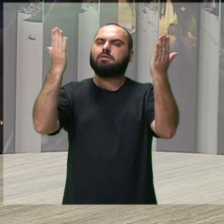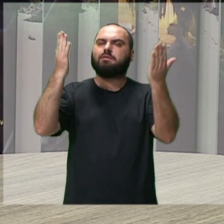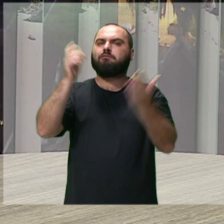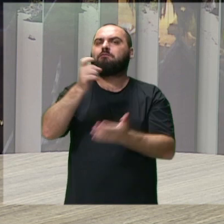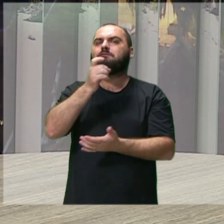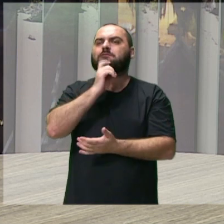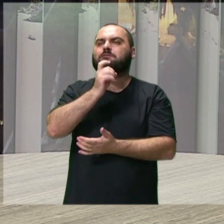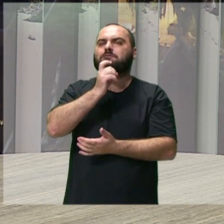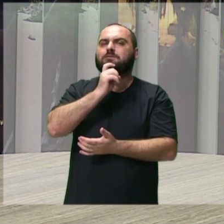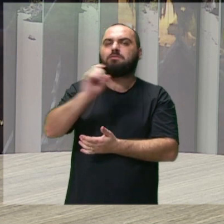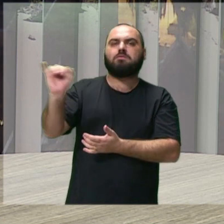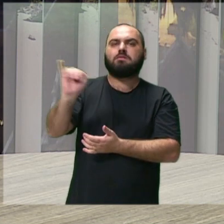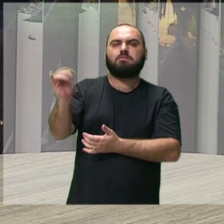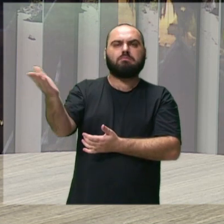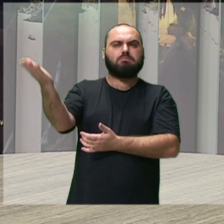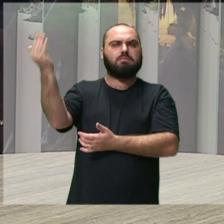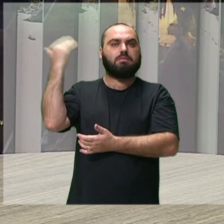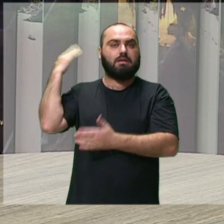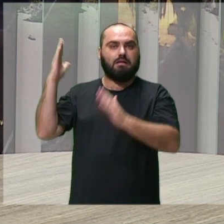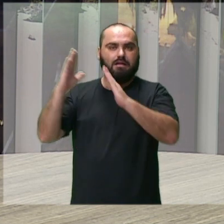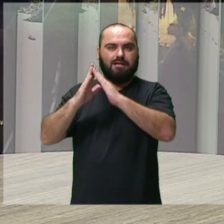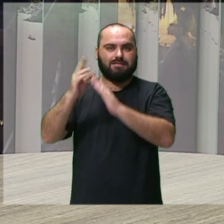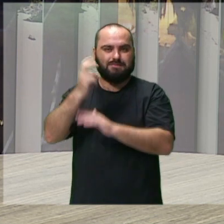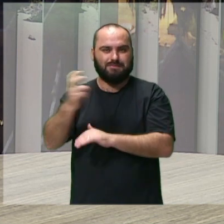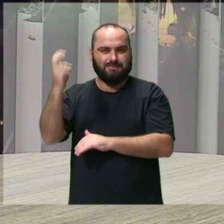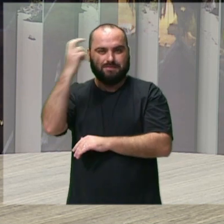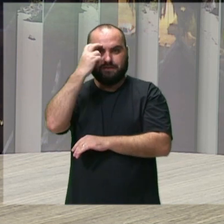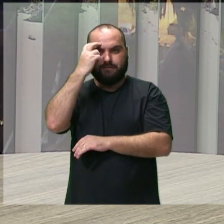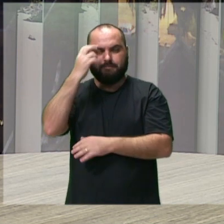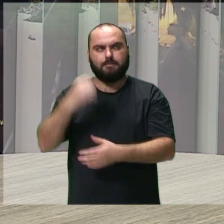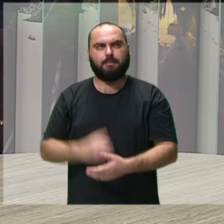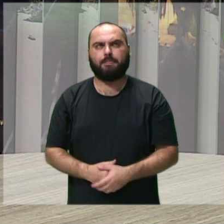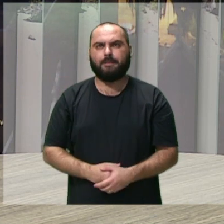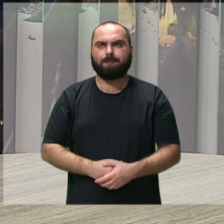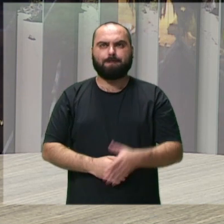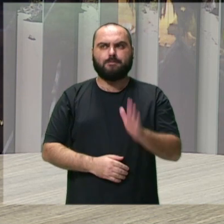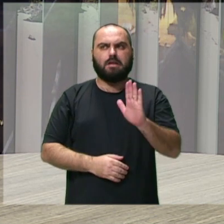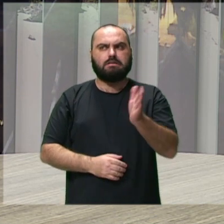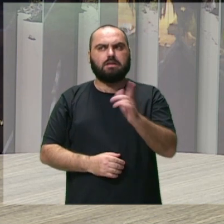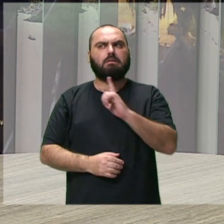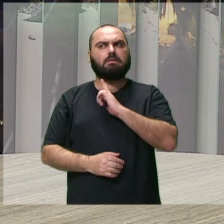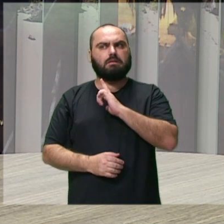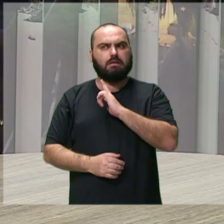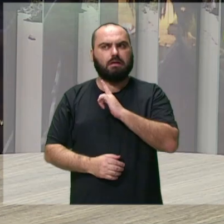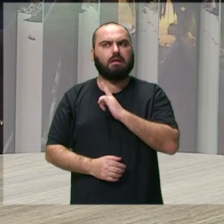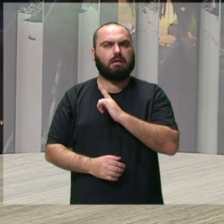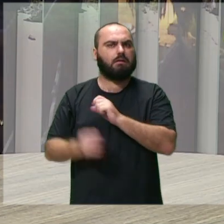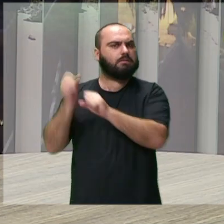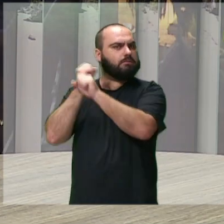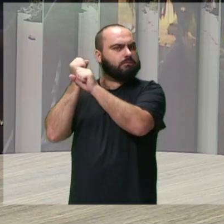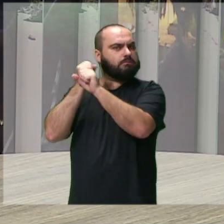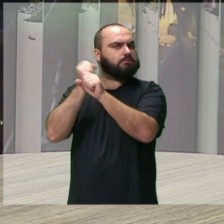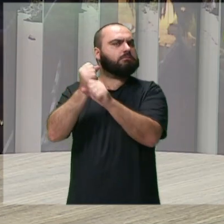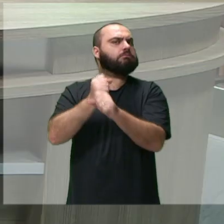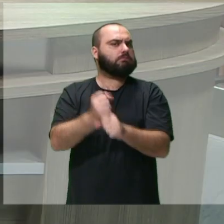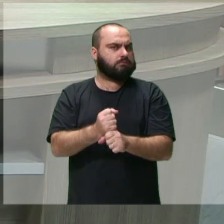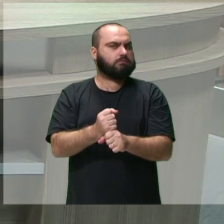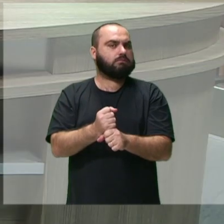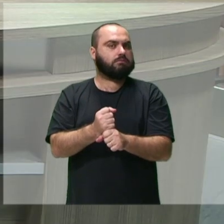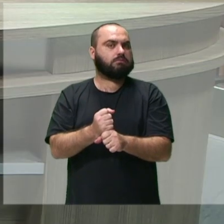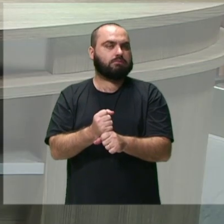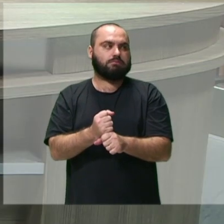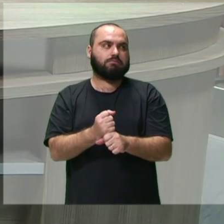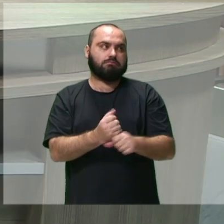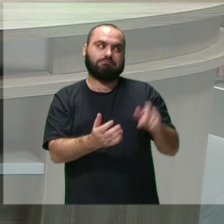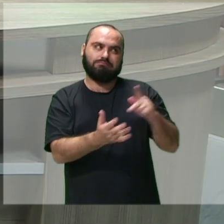Itajaí, antigamente, que era na Casa da Cultura, isso já tem um bom tempo, vamos dizer